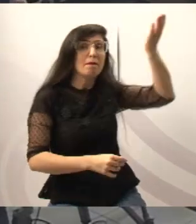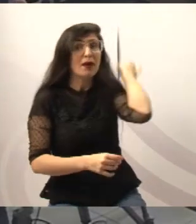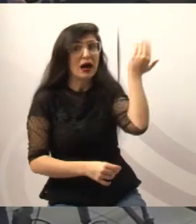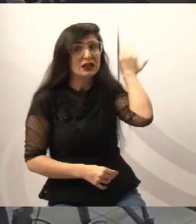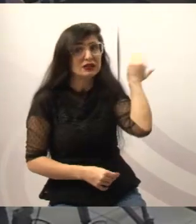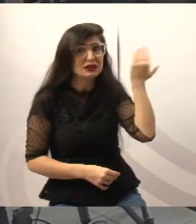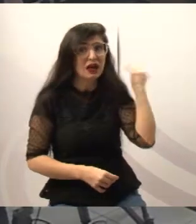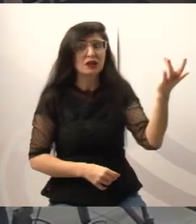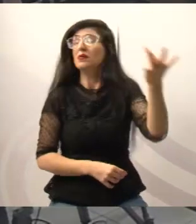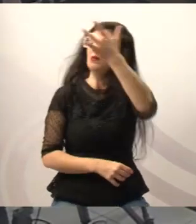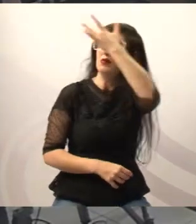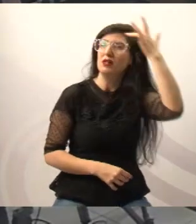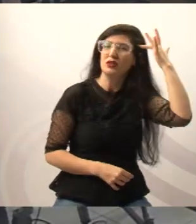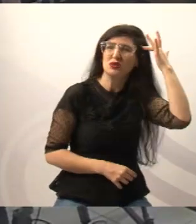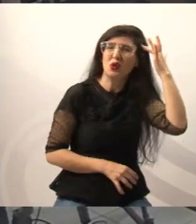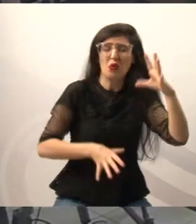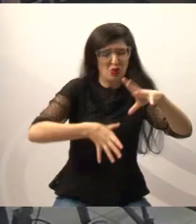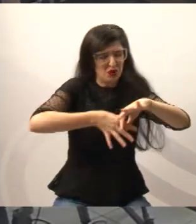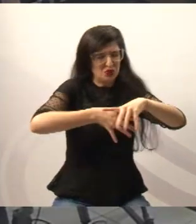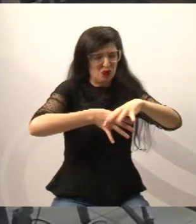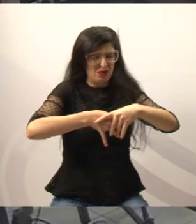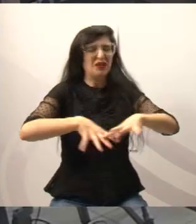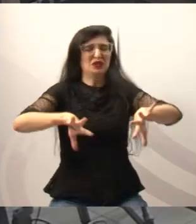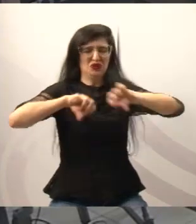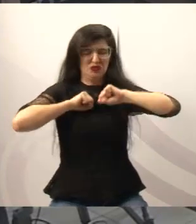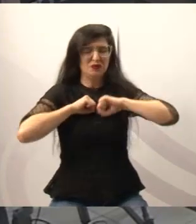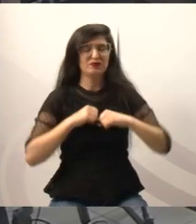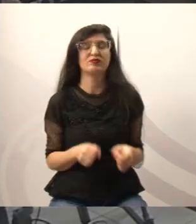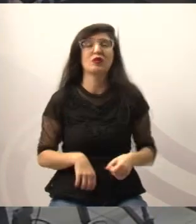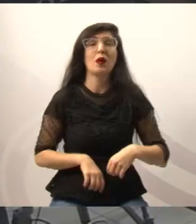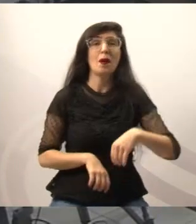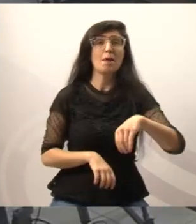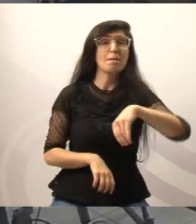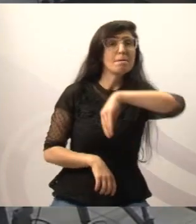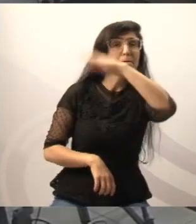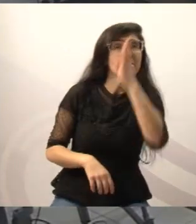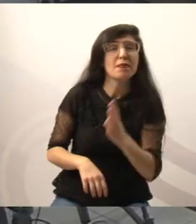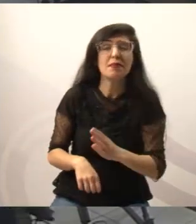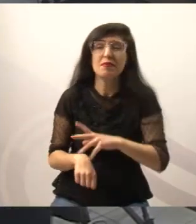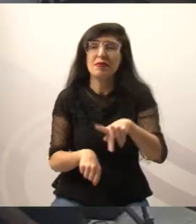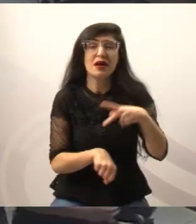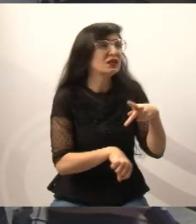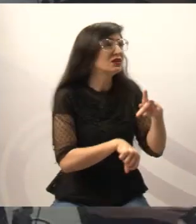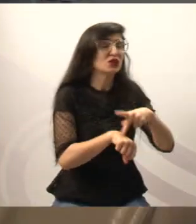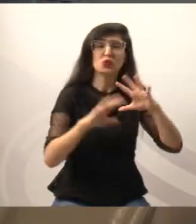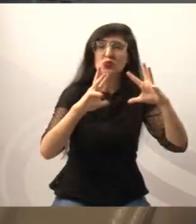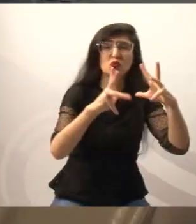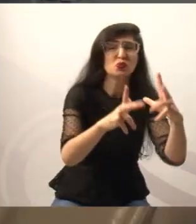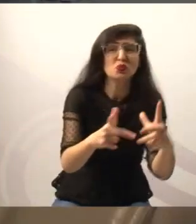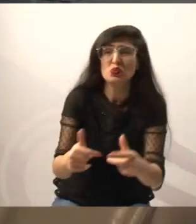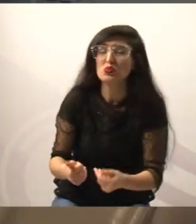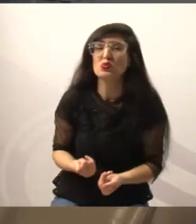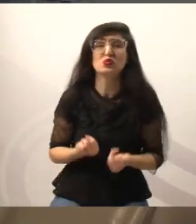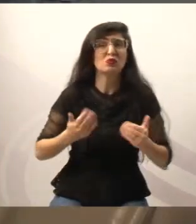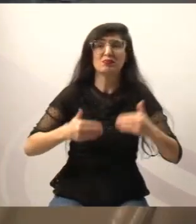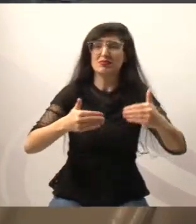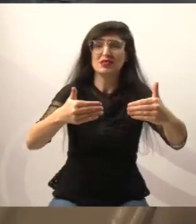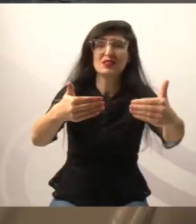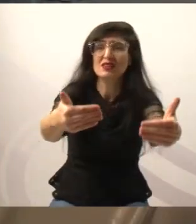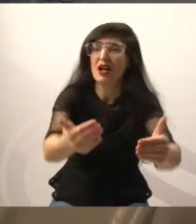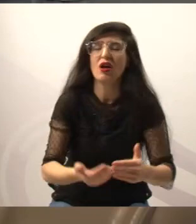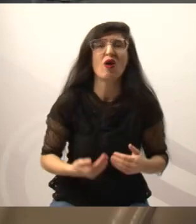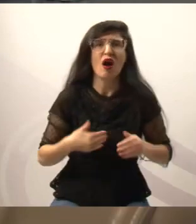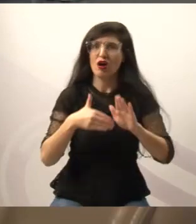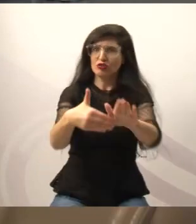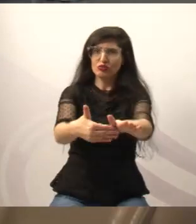naquele local. Por isso que hoje nosso país está desse jeito. E, infelizmente, as autoridades não tomam posicionamento, o Ministério Público não toma posicionamento. E